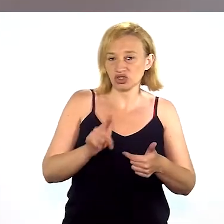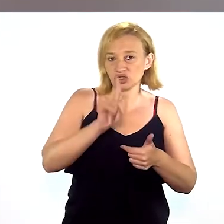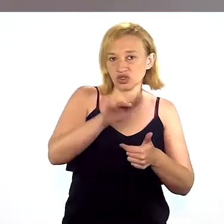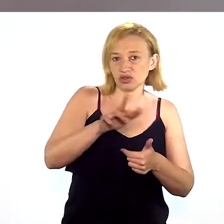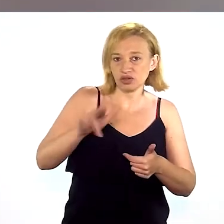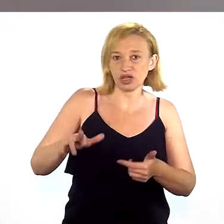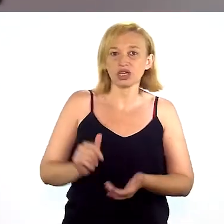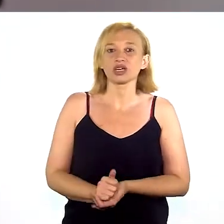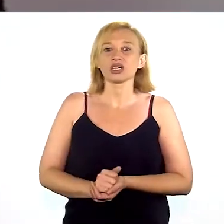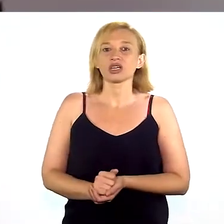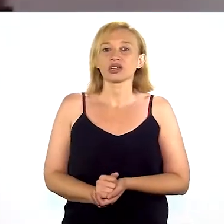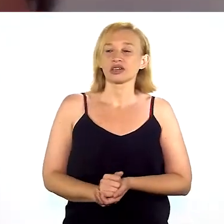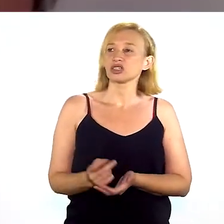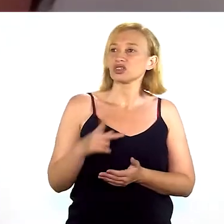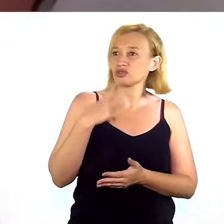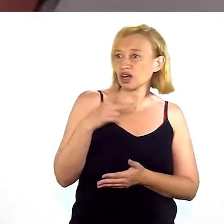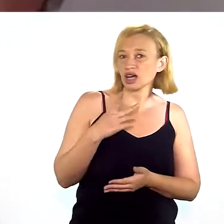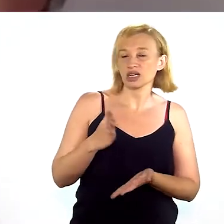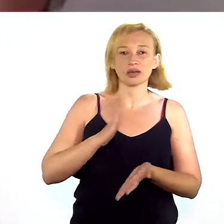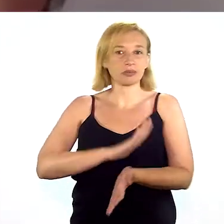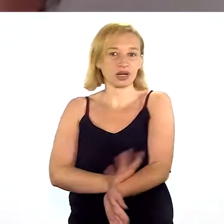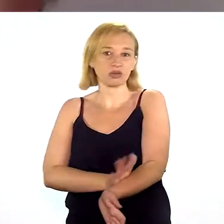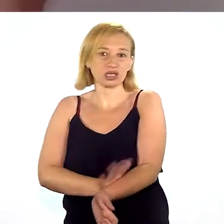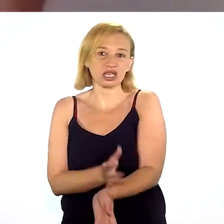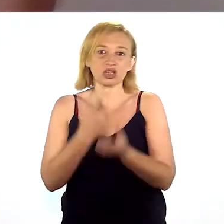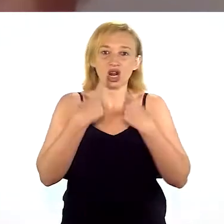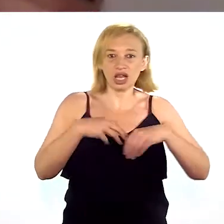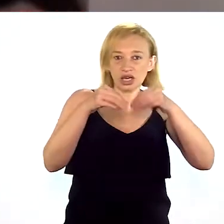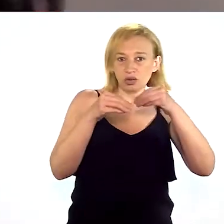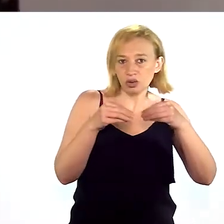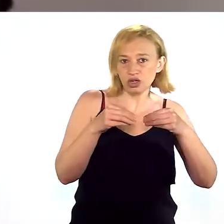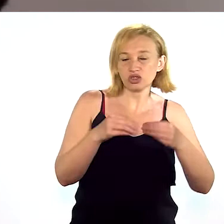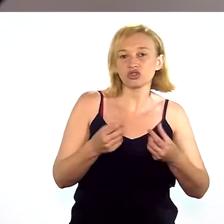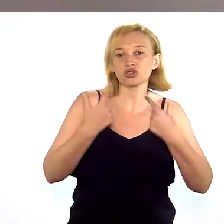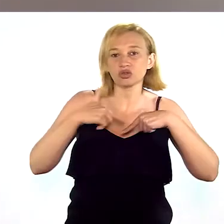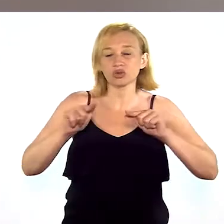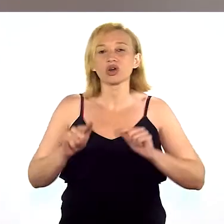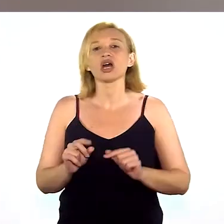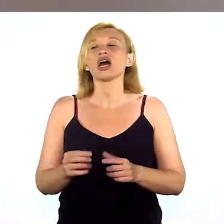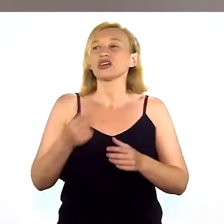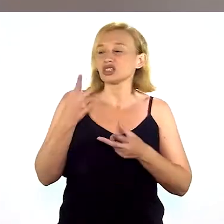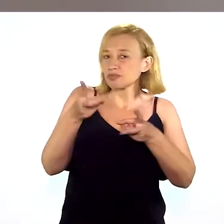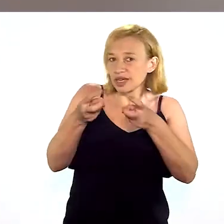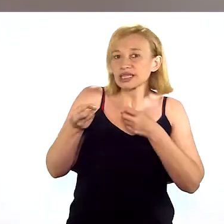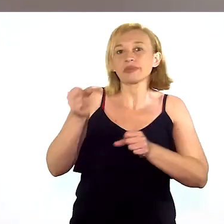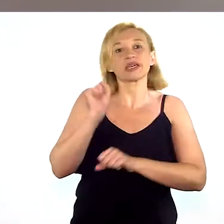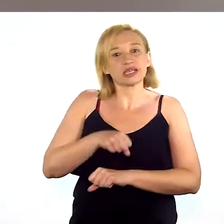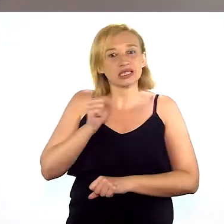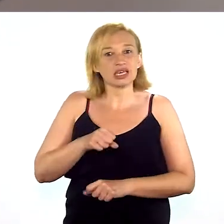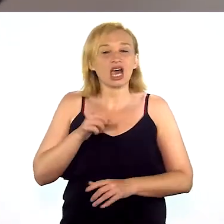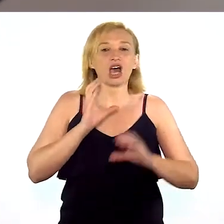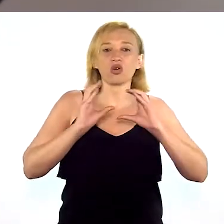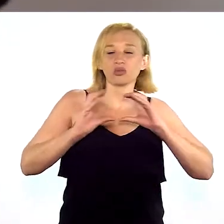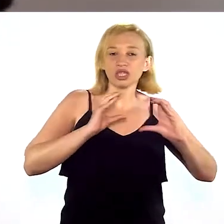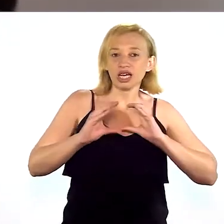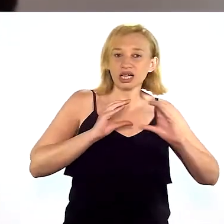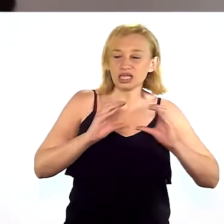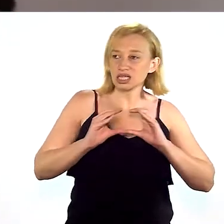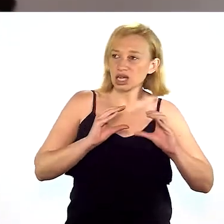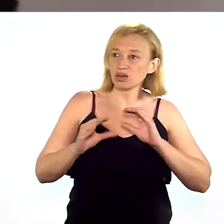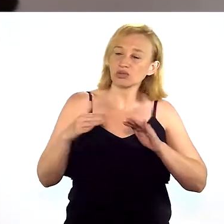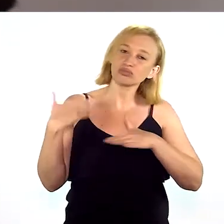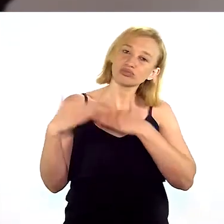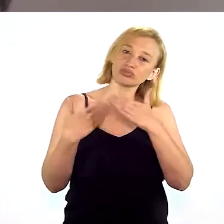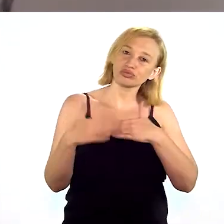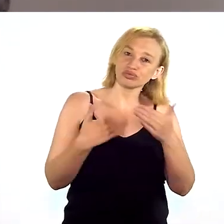formas. Né? A gente fala em tempos de questão de preconceito linguístico e a gente percebe que sim, a comunicação ela nos é